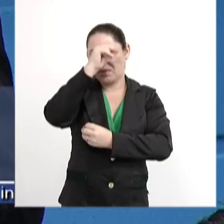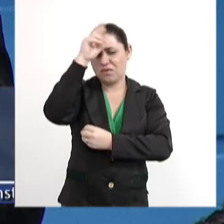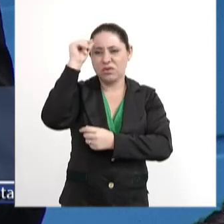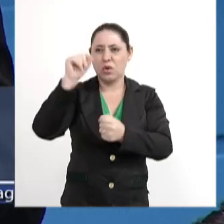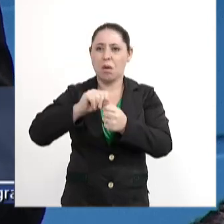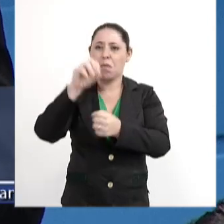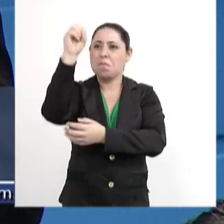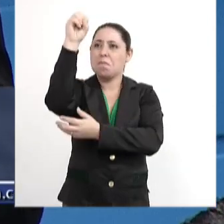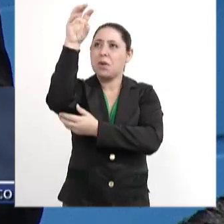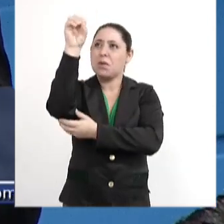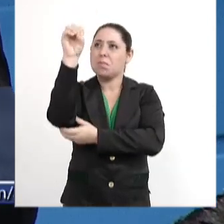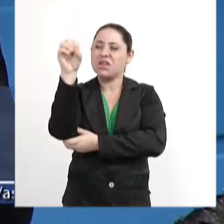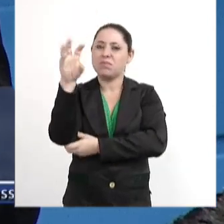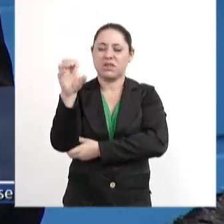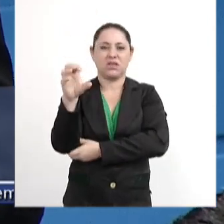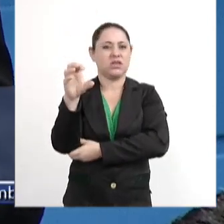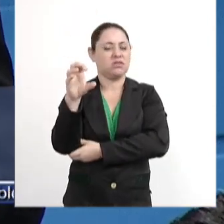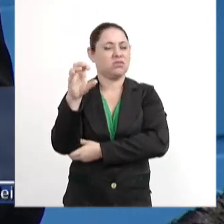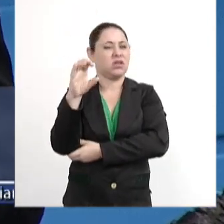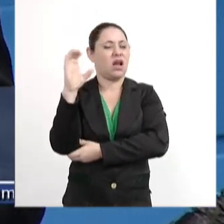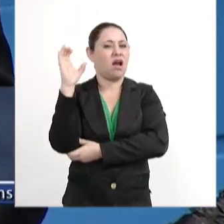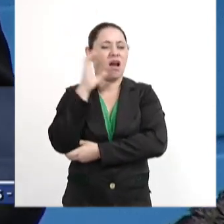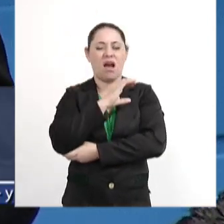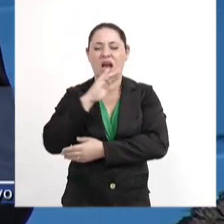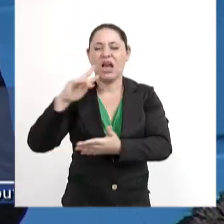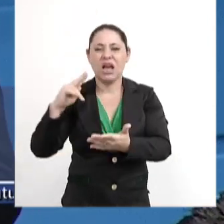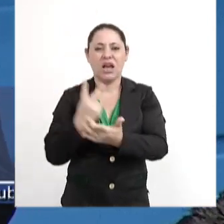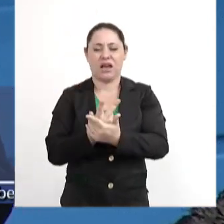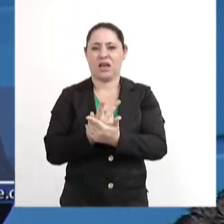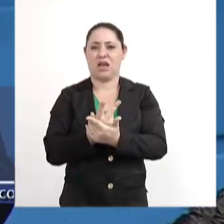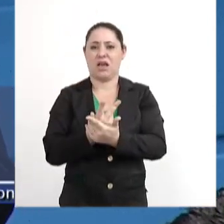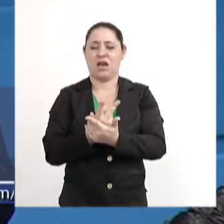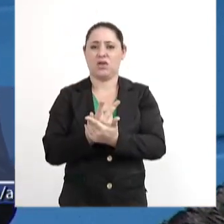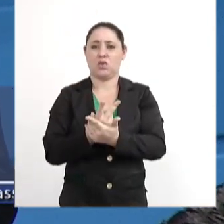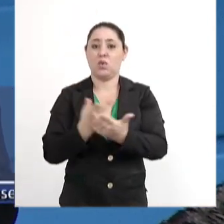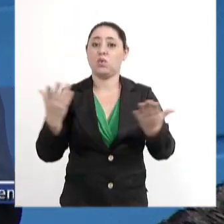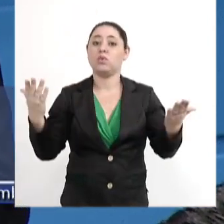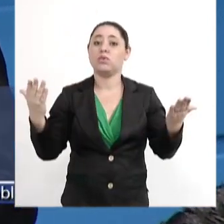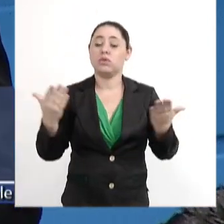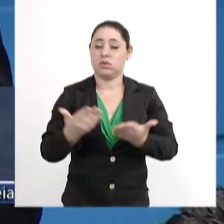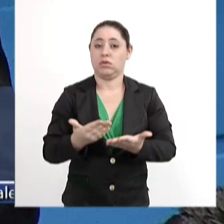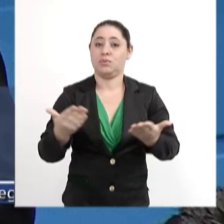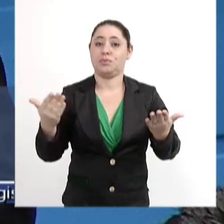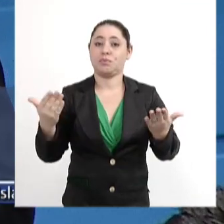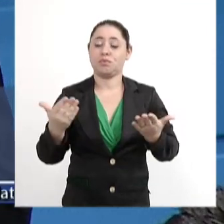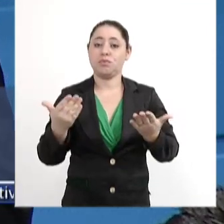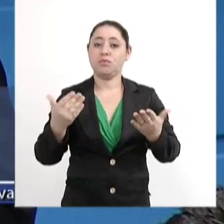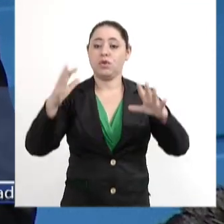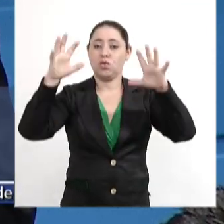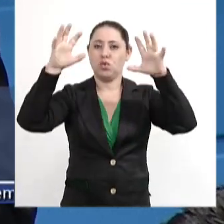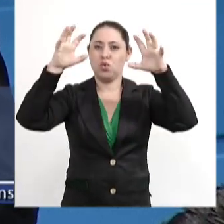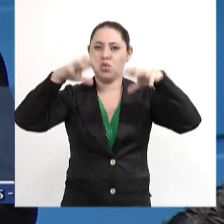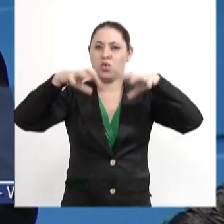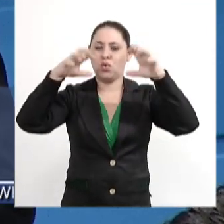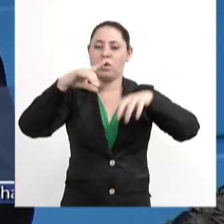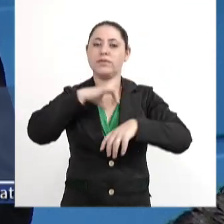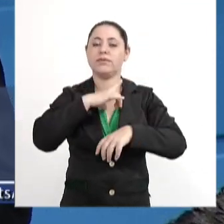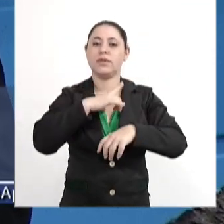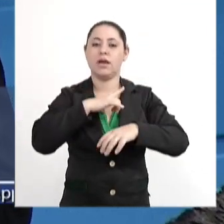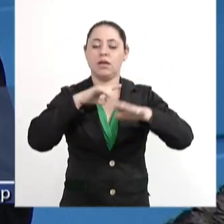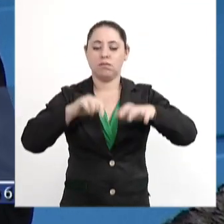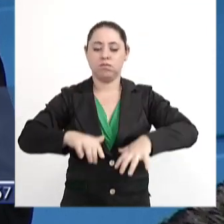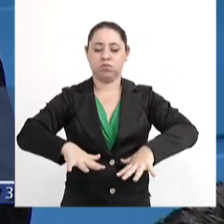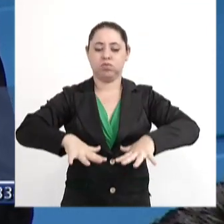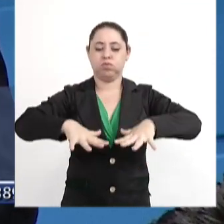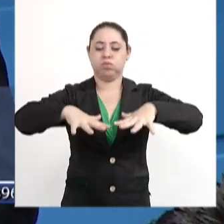adequado, então é um Deus nos acuda ali, e agora com as últimas chuvas devido ao alagamento,